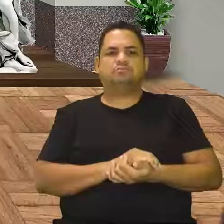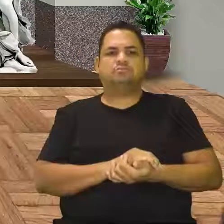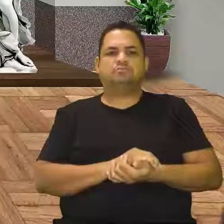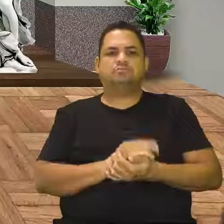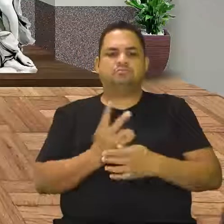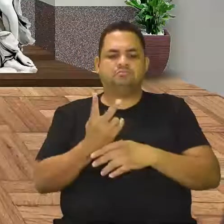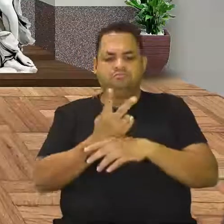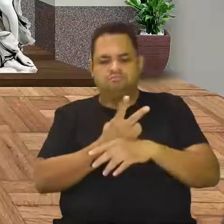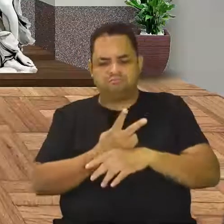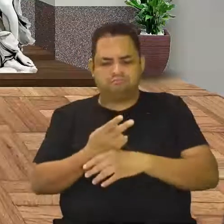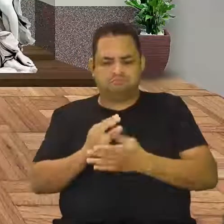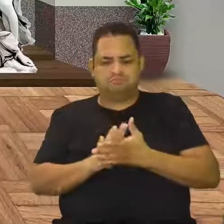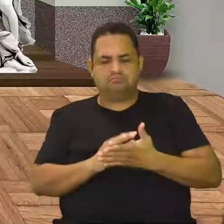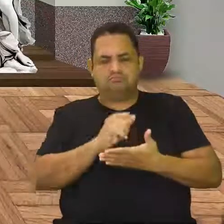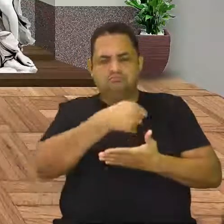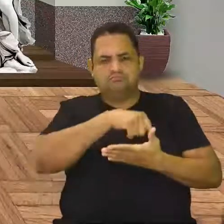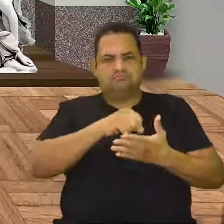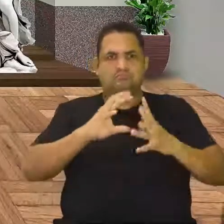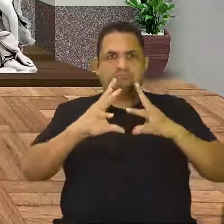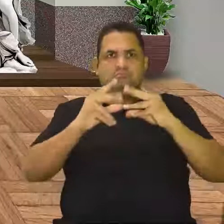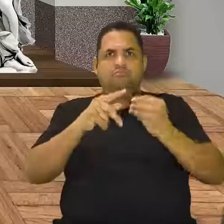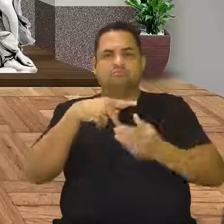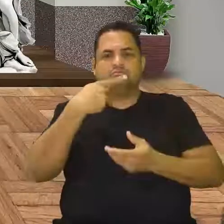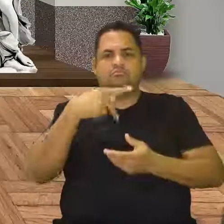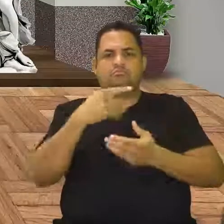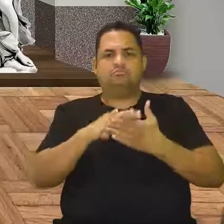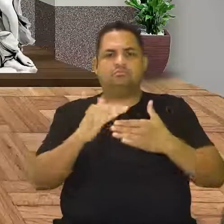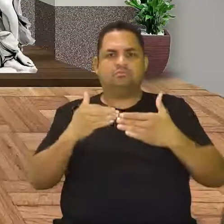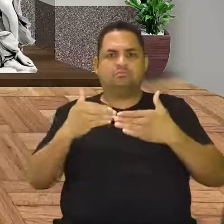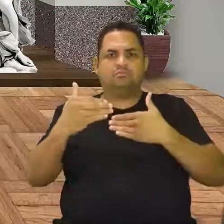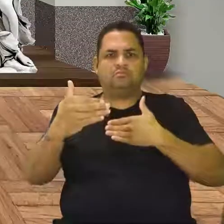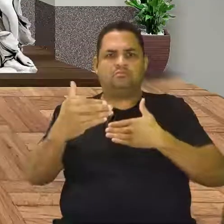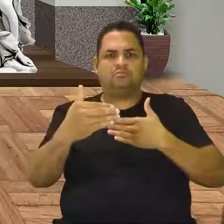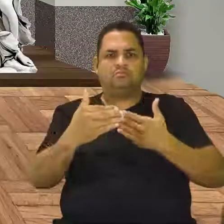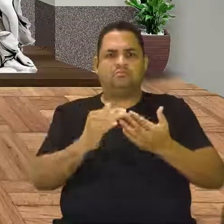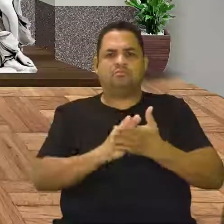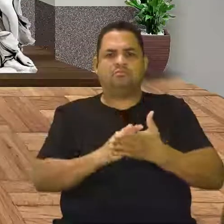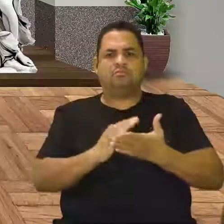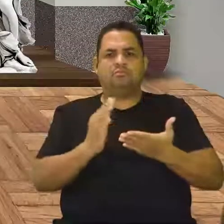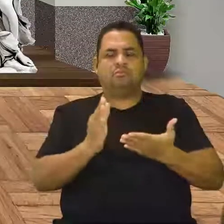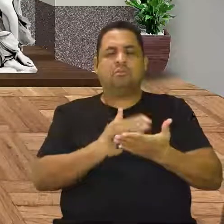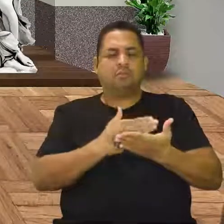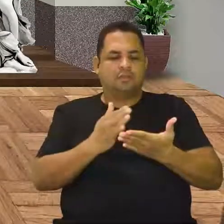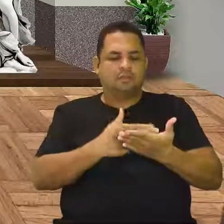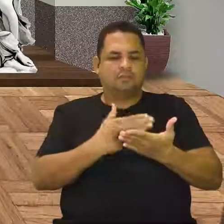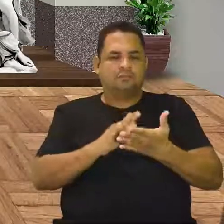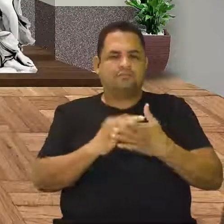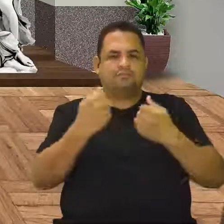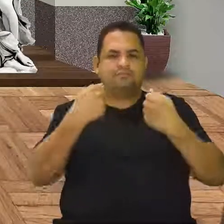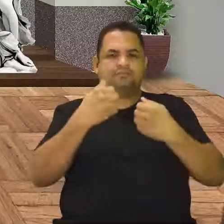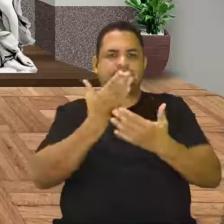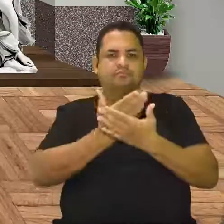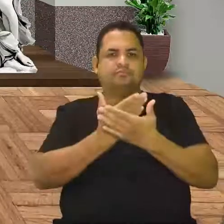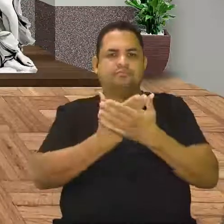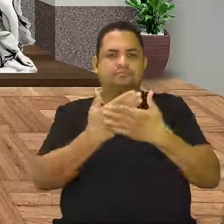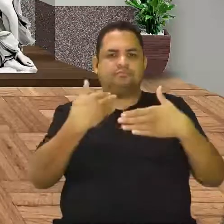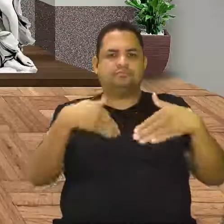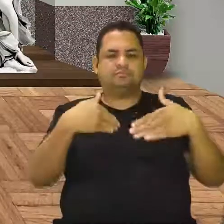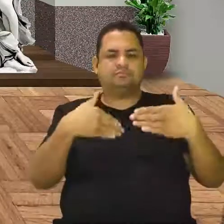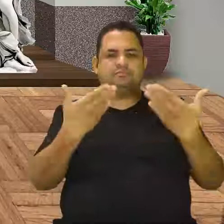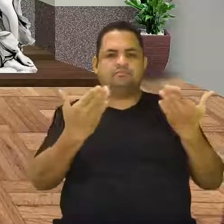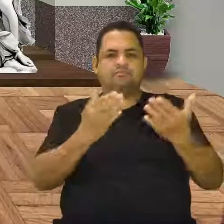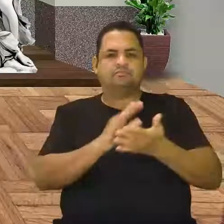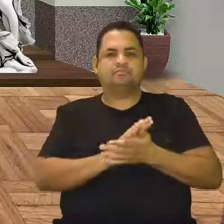procurando anotar tudo que eu falar aqui lá na frente você vai pegar esse material e vai poder estudar para a prova